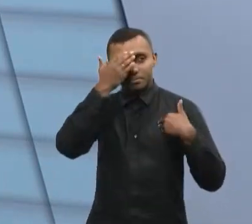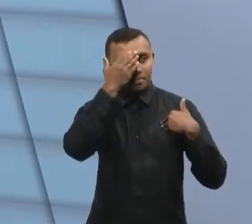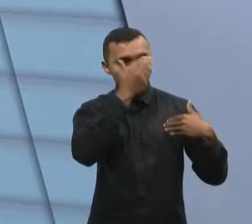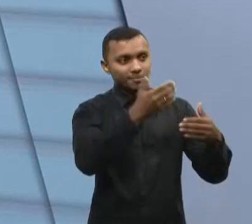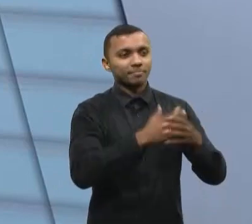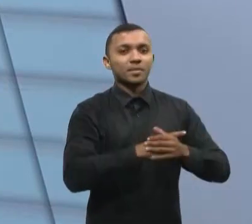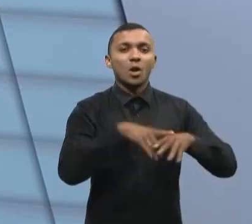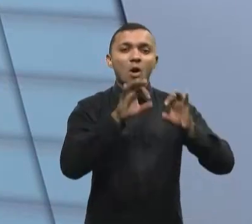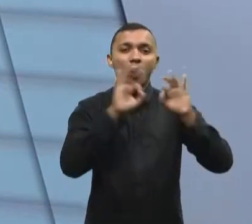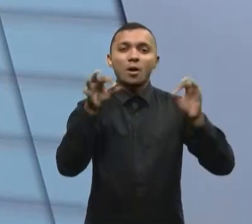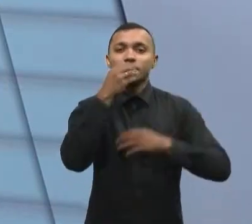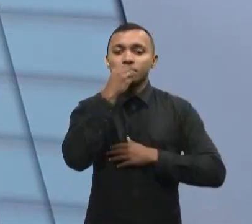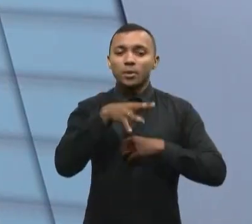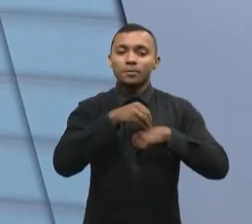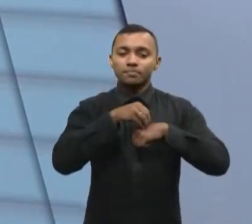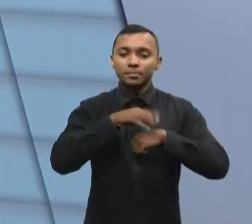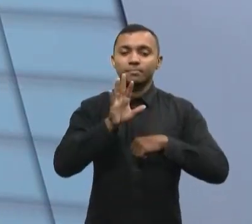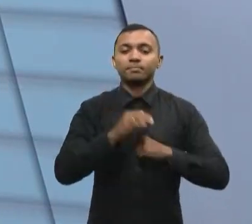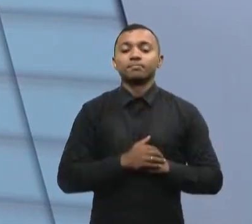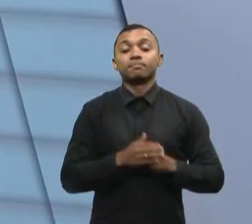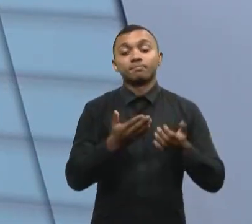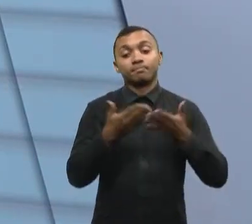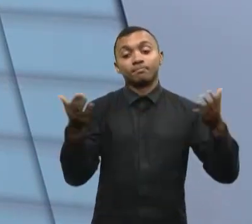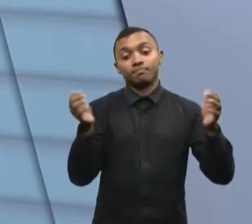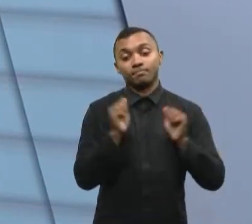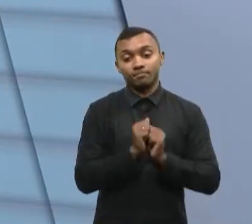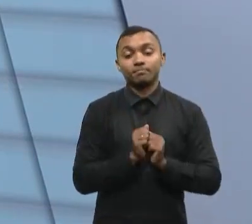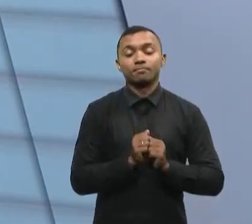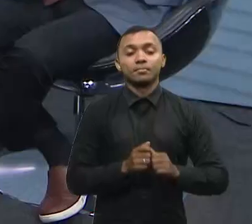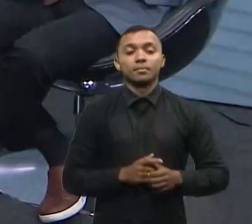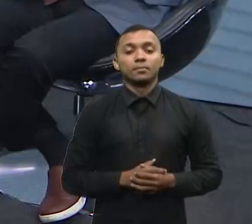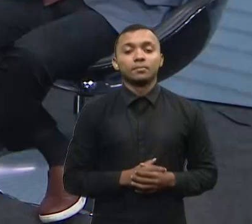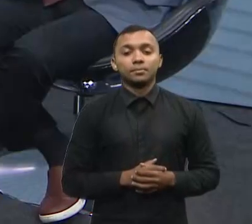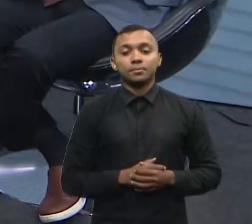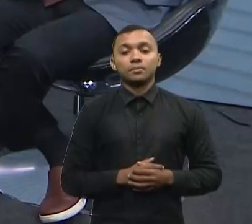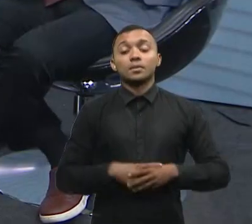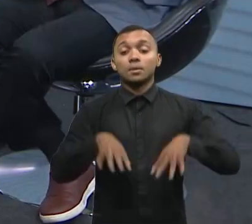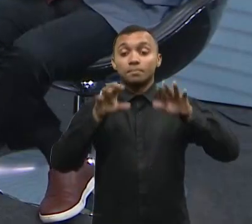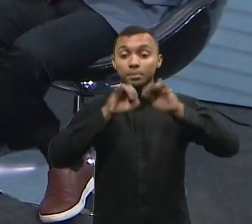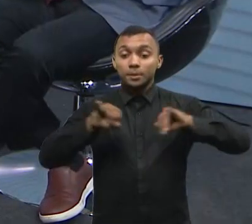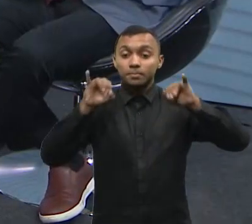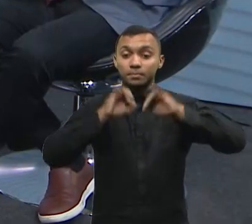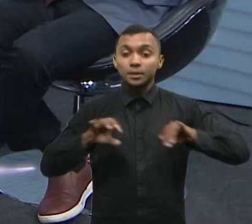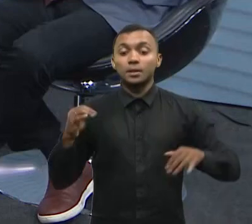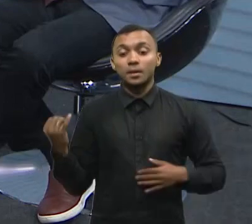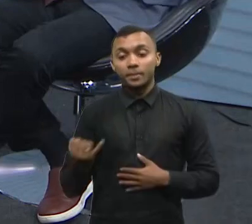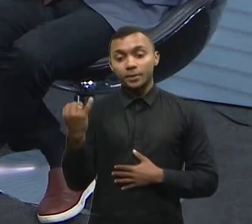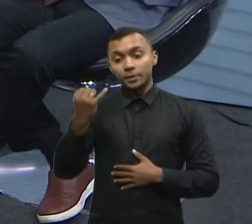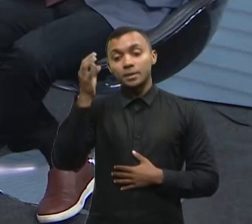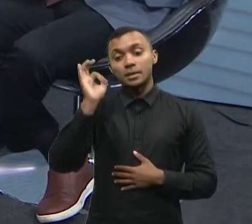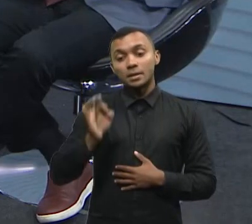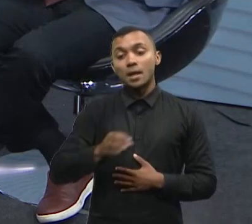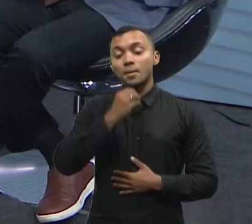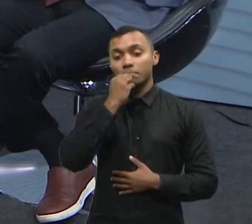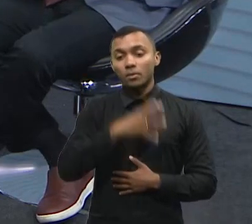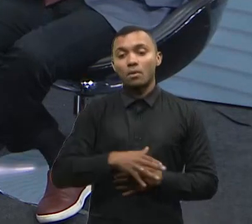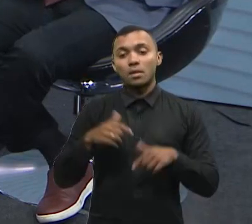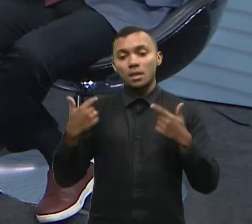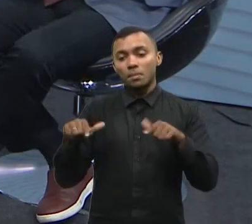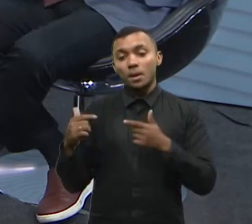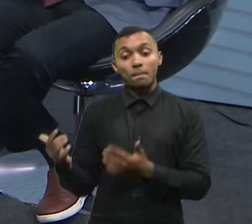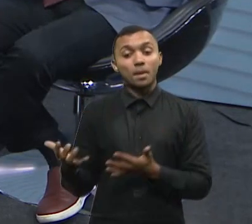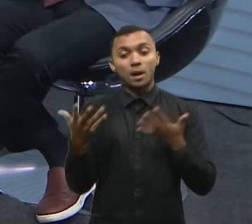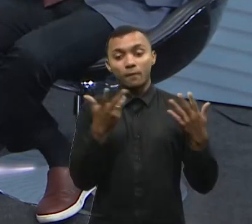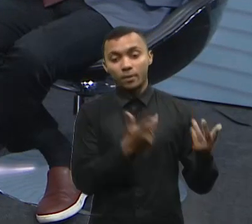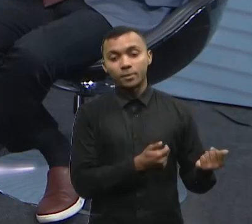pelas informações. Obrigado. Eu dividi com o nosso público informações tão preciosas e o trabalho espetacular